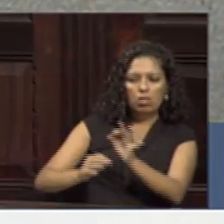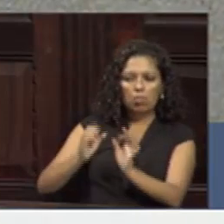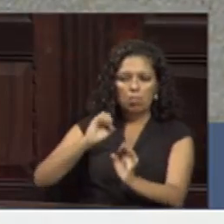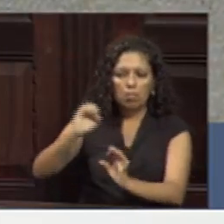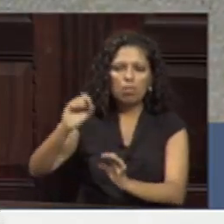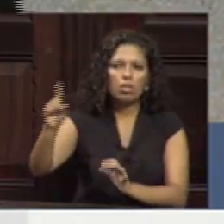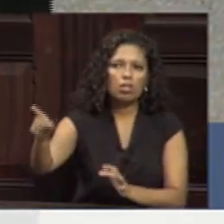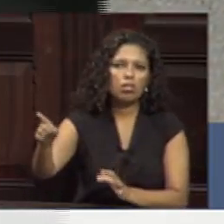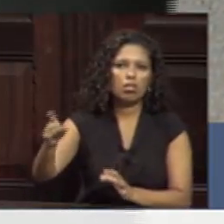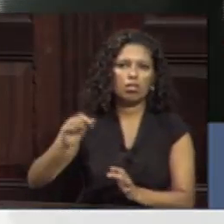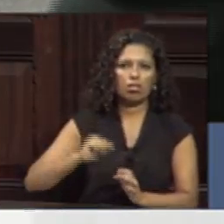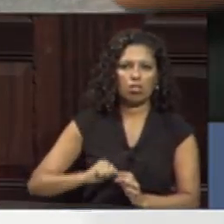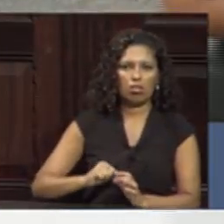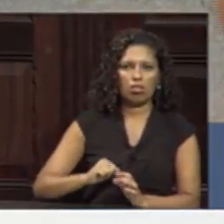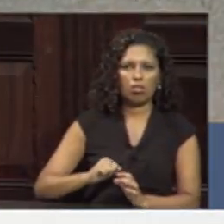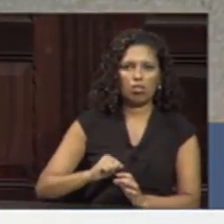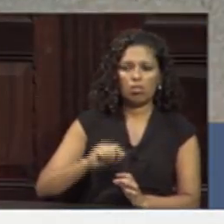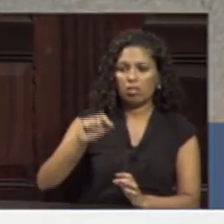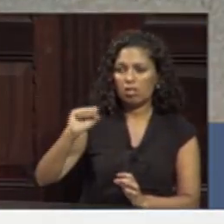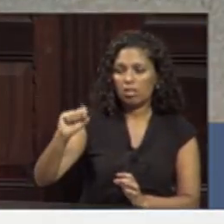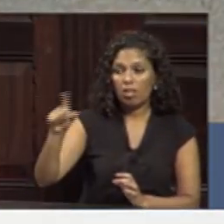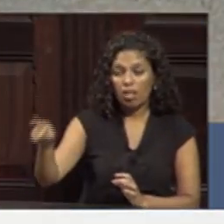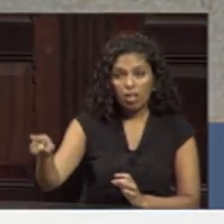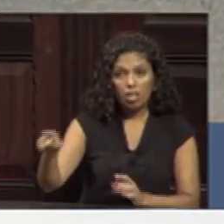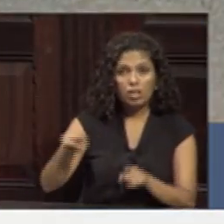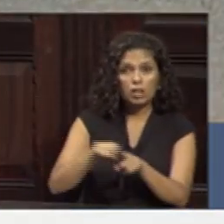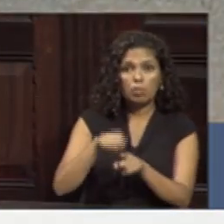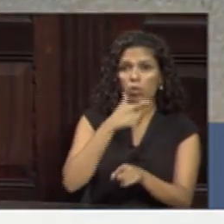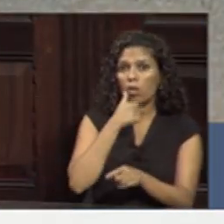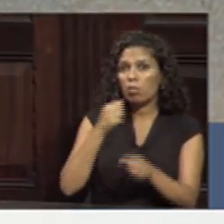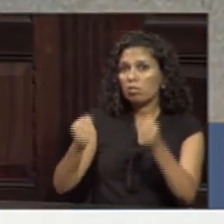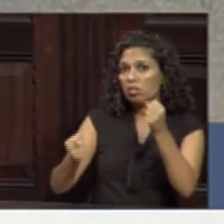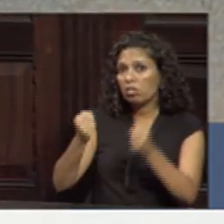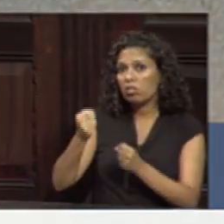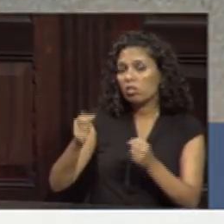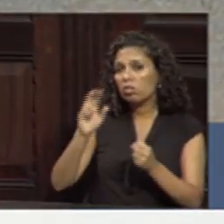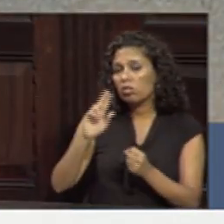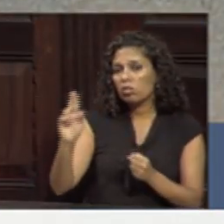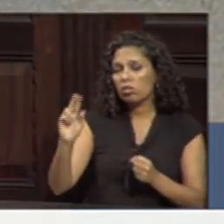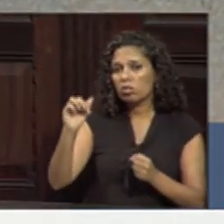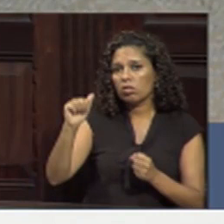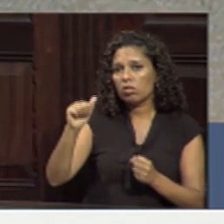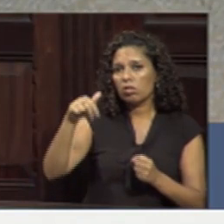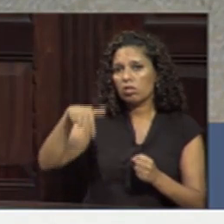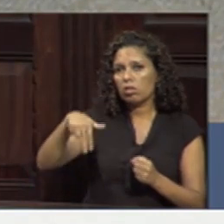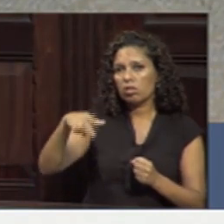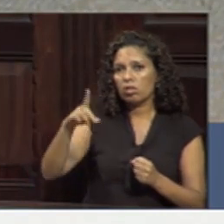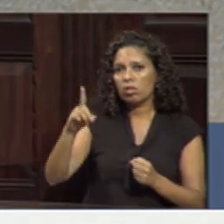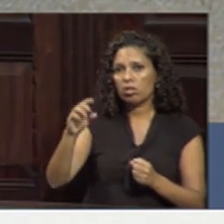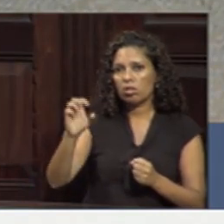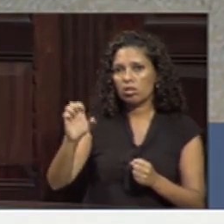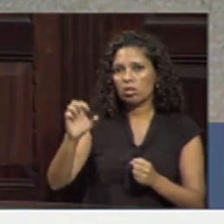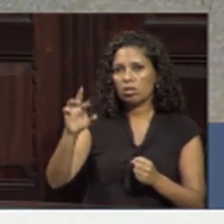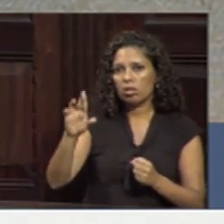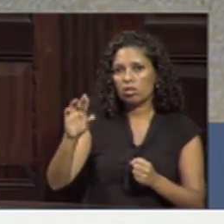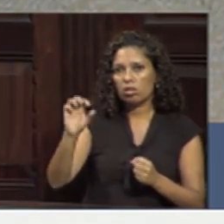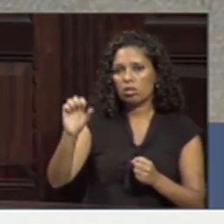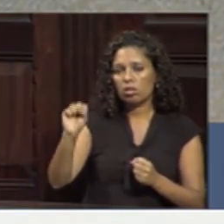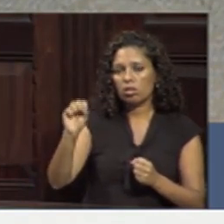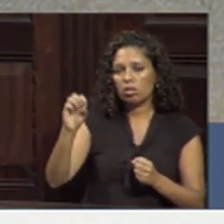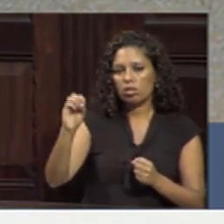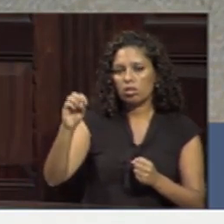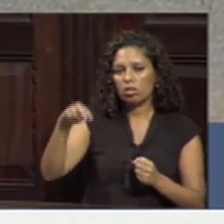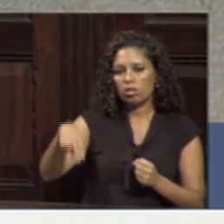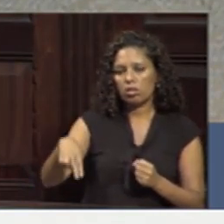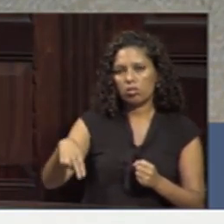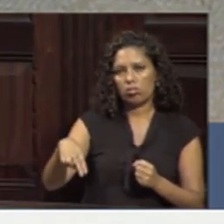seu motorista Anderson. É inadmissível que um